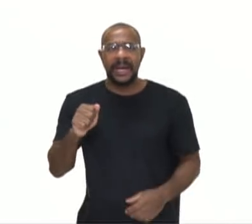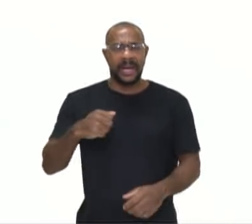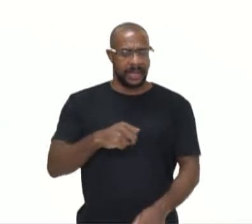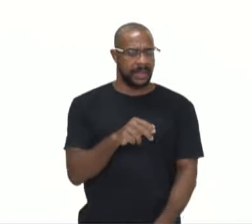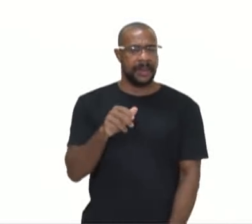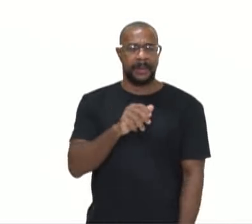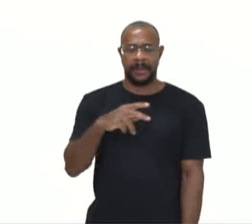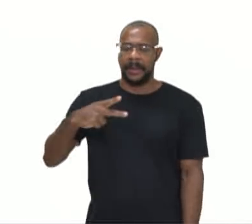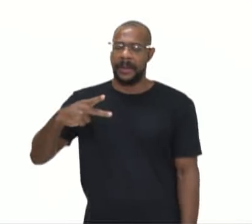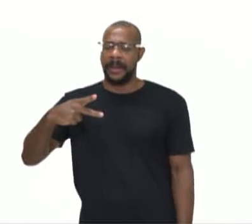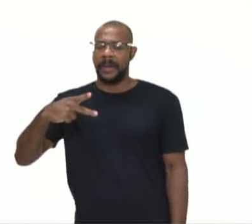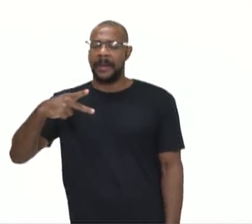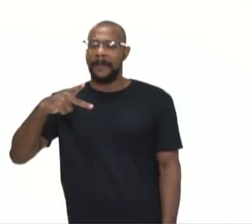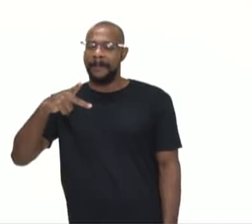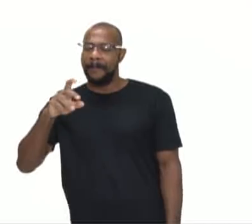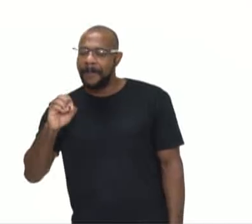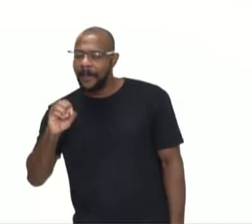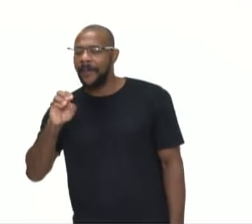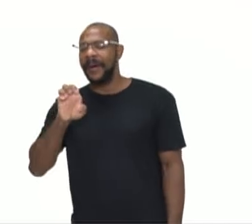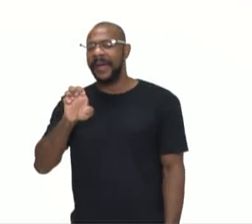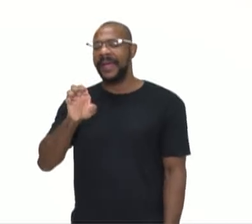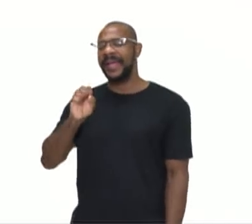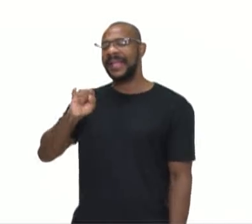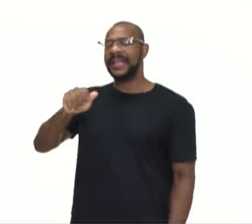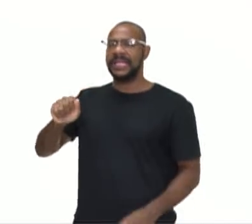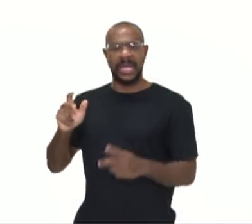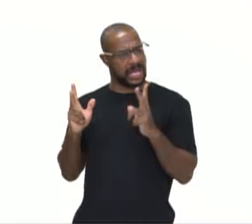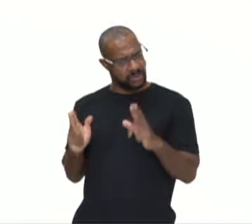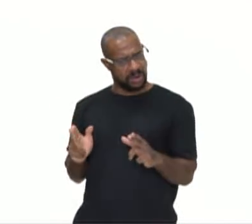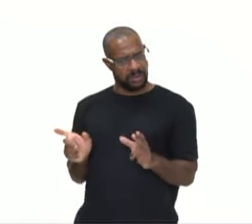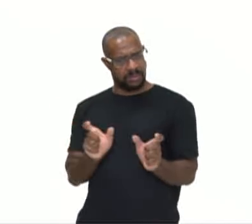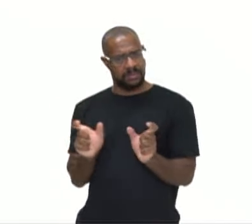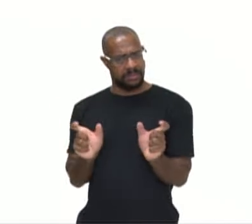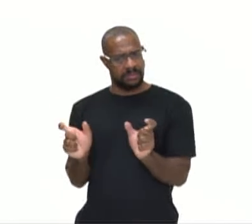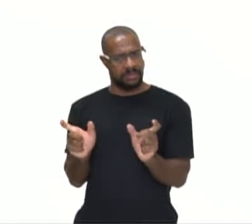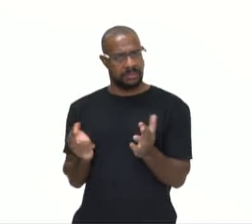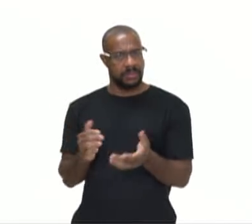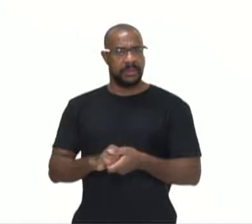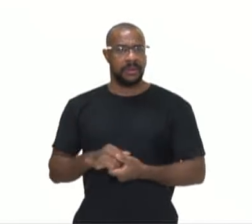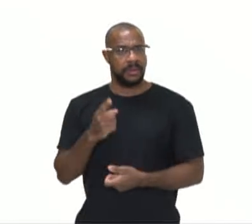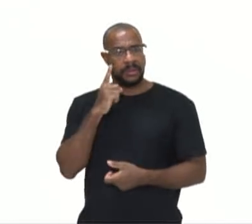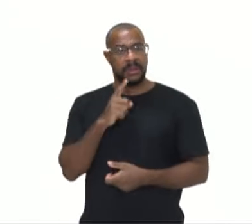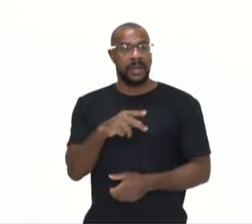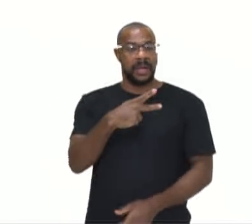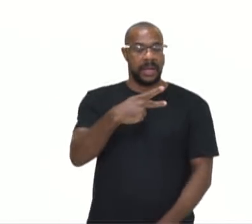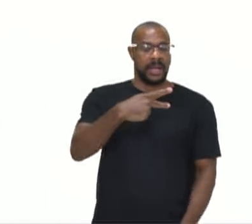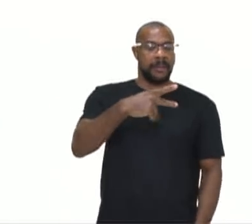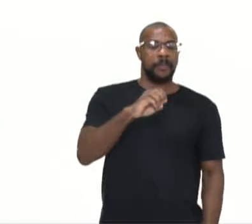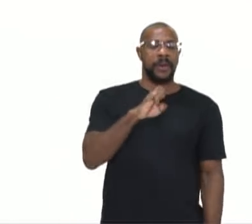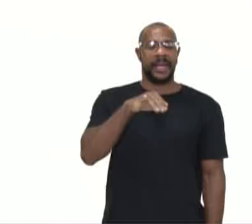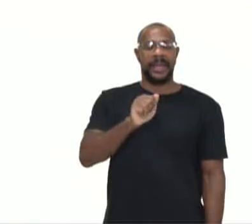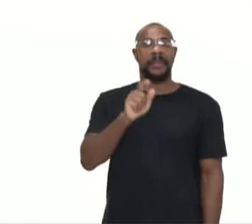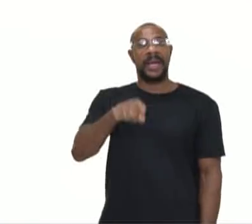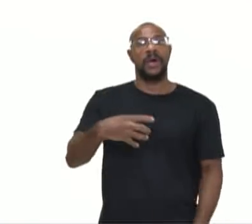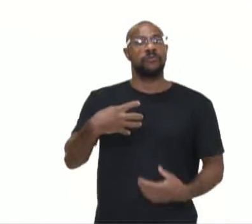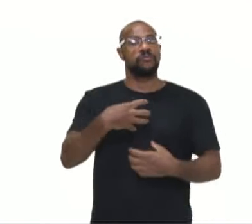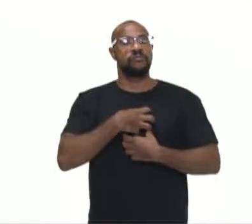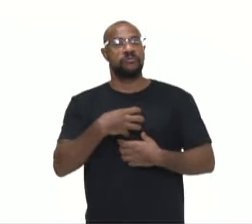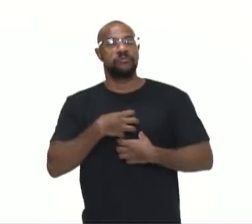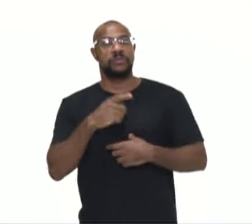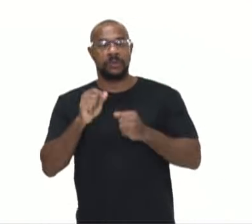coisa, professora? Vamos ver o que diz o nosso texto? Poema é a forma,